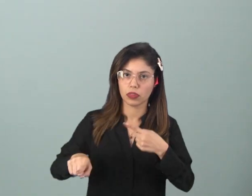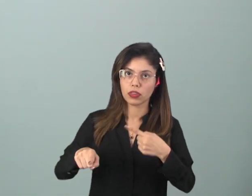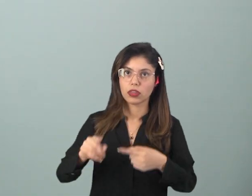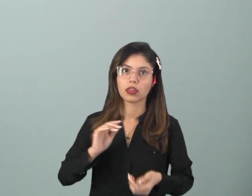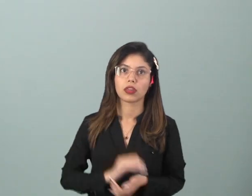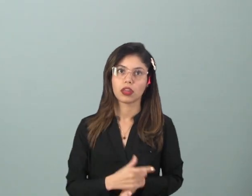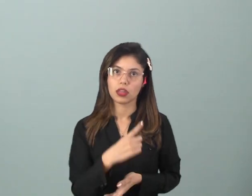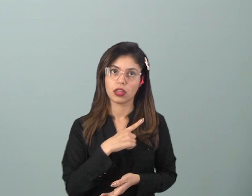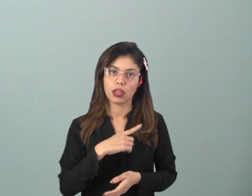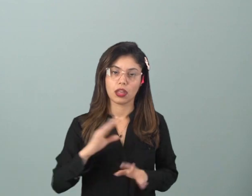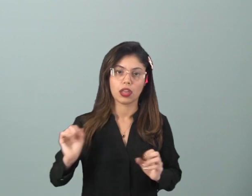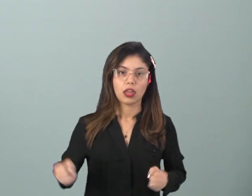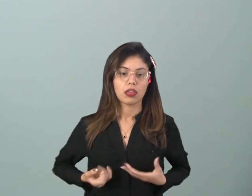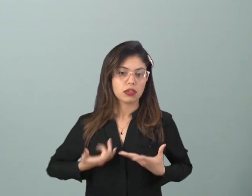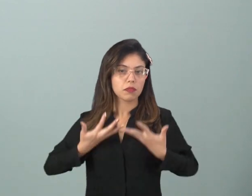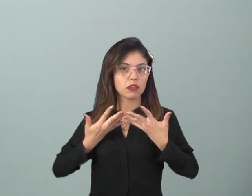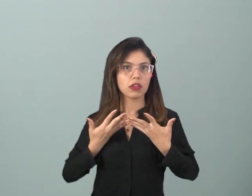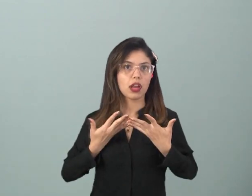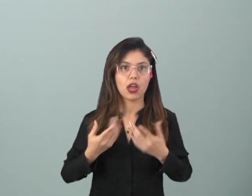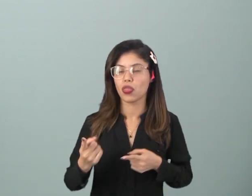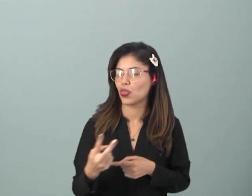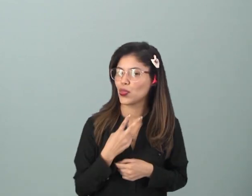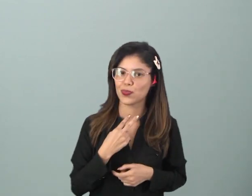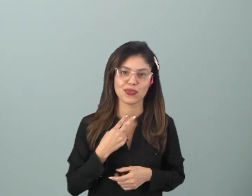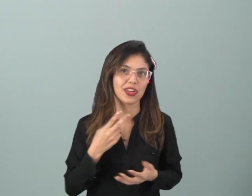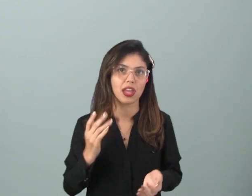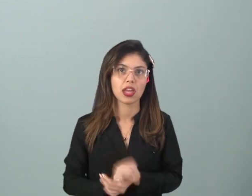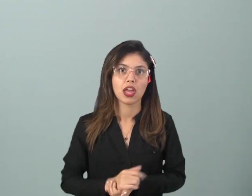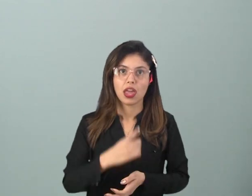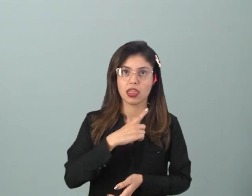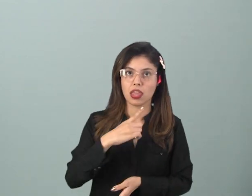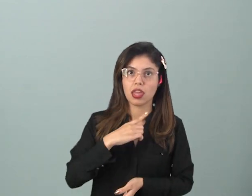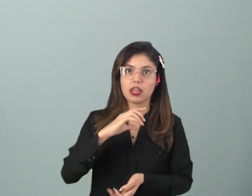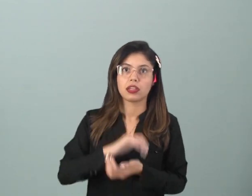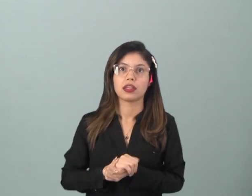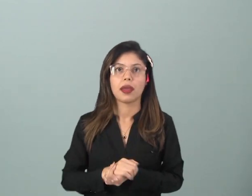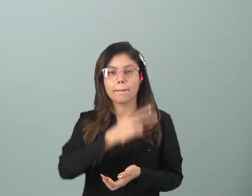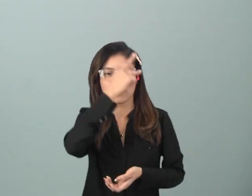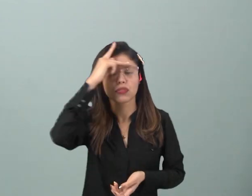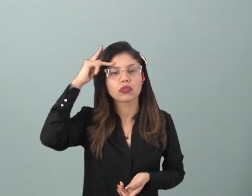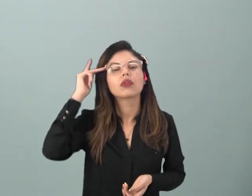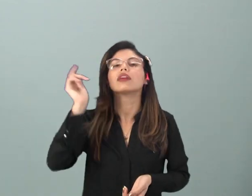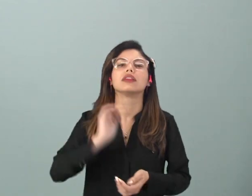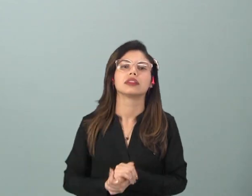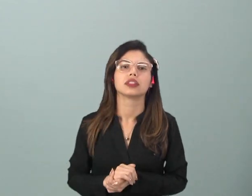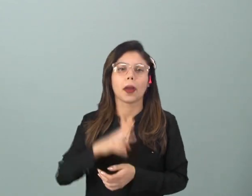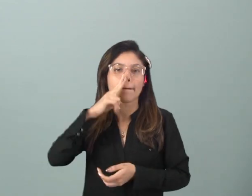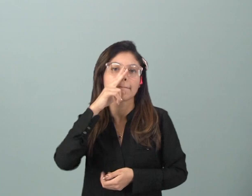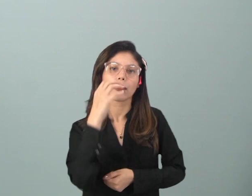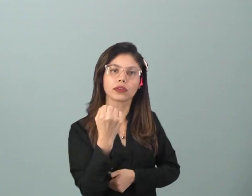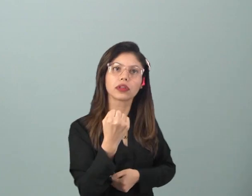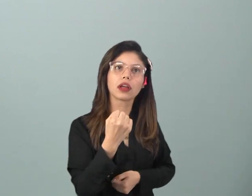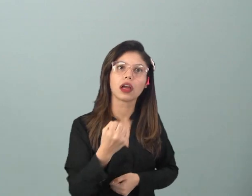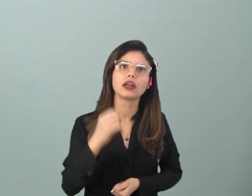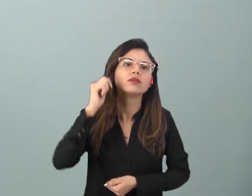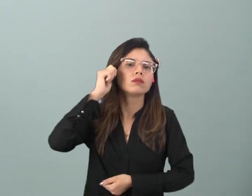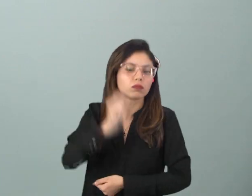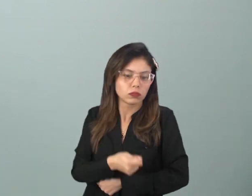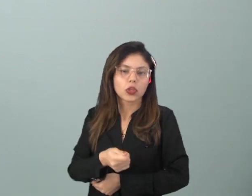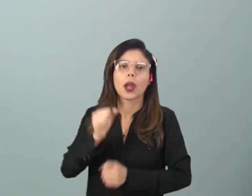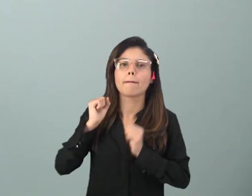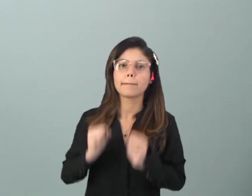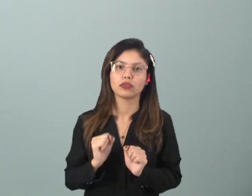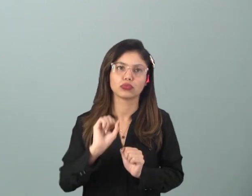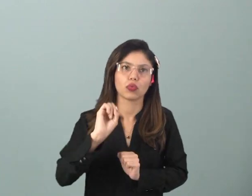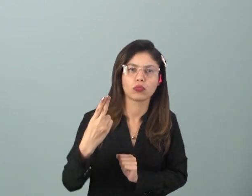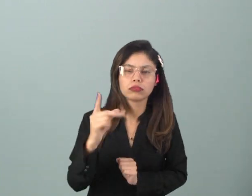as pessoas de se manifestarem e foi criado censores, pessoas que tinham o poder nas mãos de decidir o que podia e o